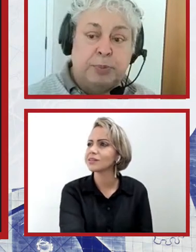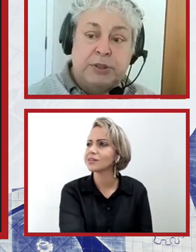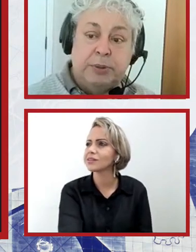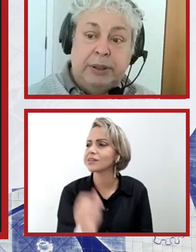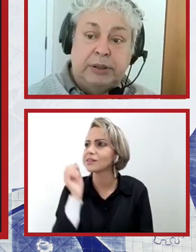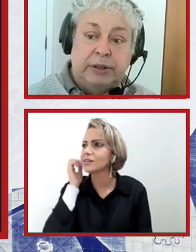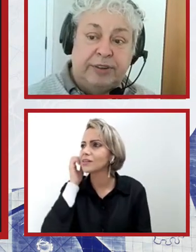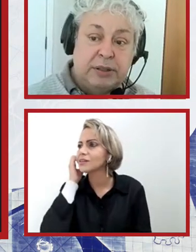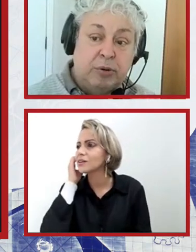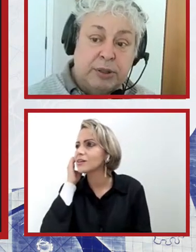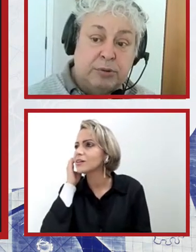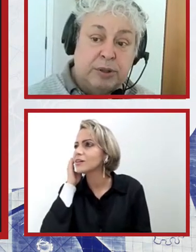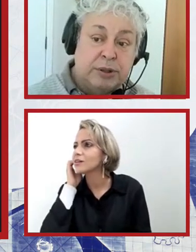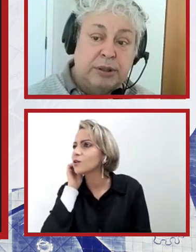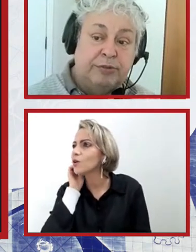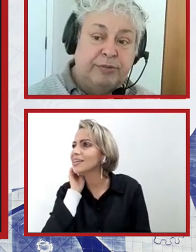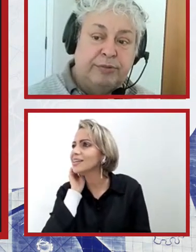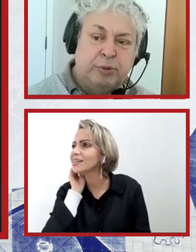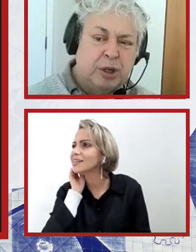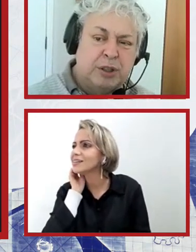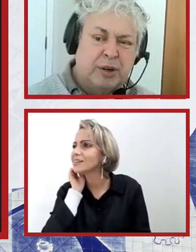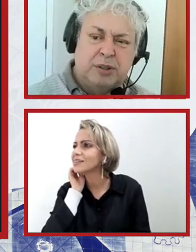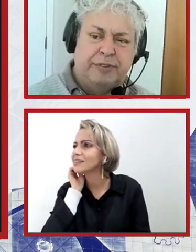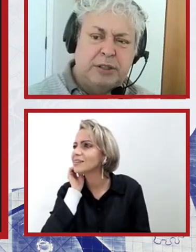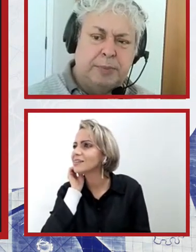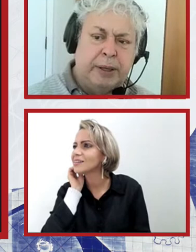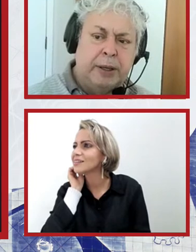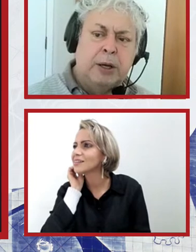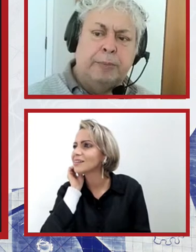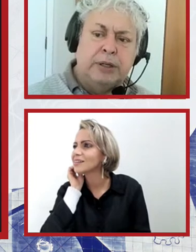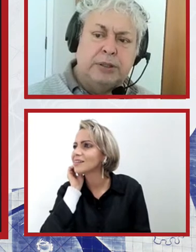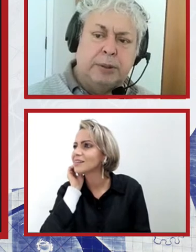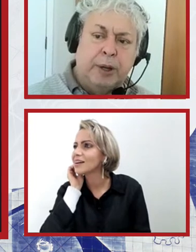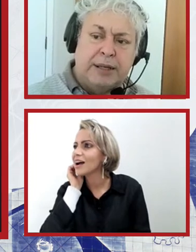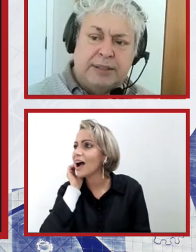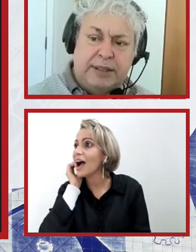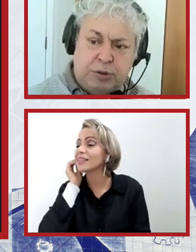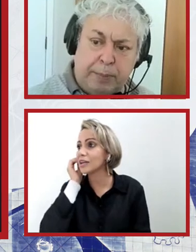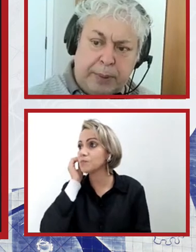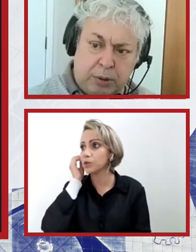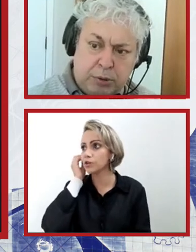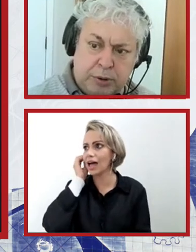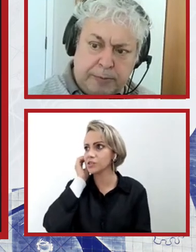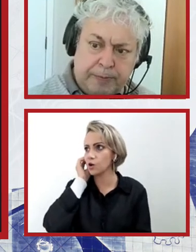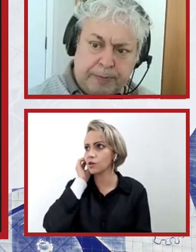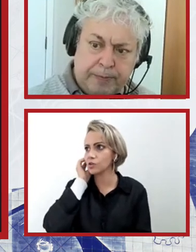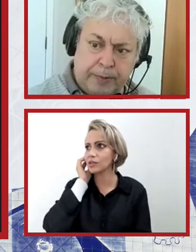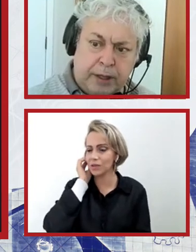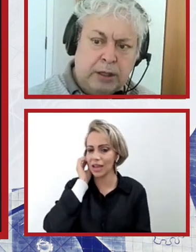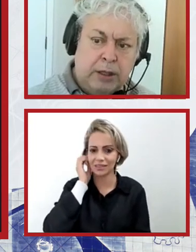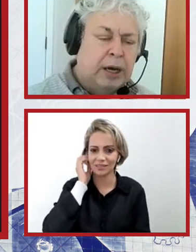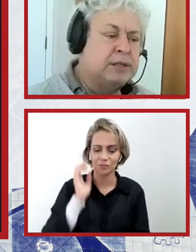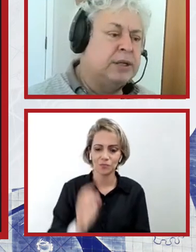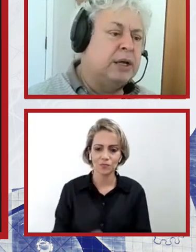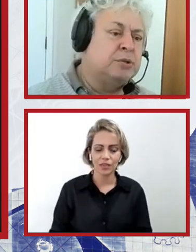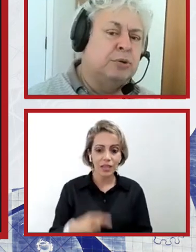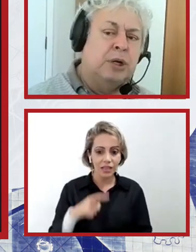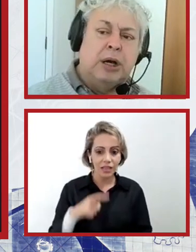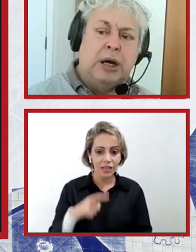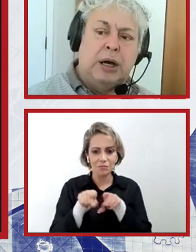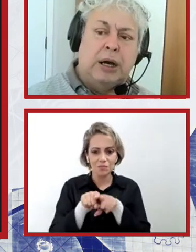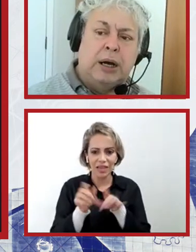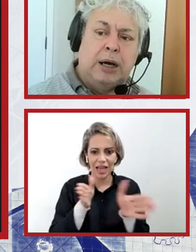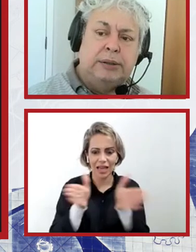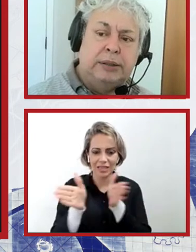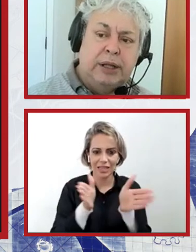leitor de telas possibilita fazer algumas coisas que o Dosvox não faz bem. Por exemplo, acesso a bancos, tá?